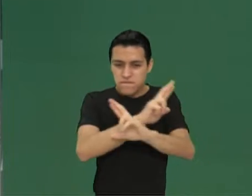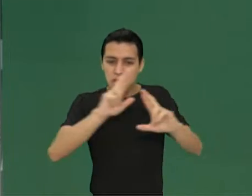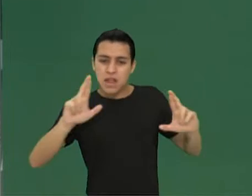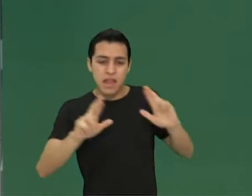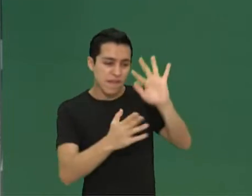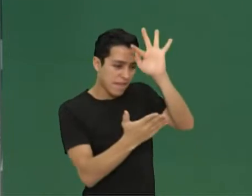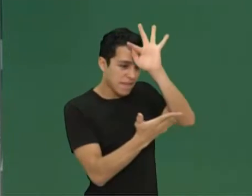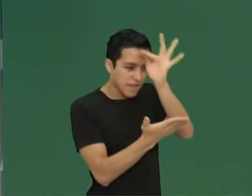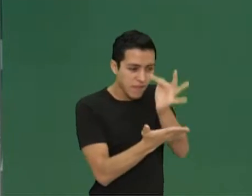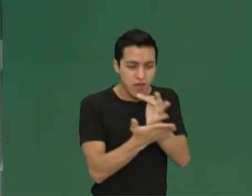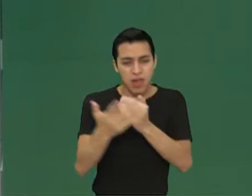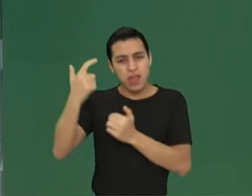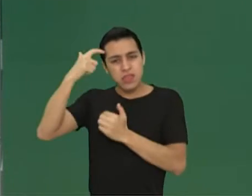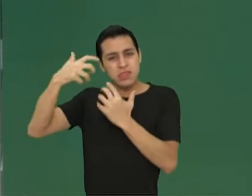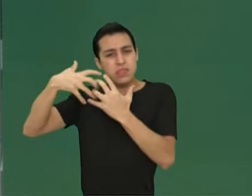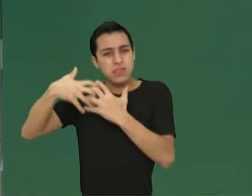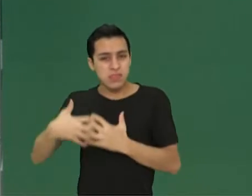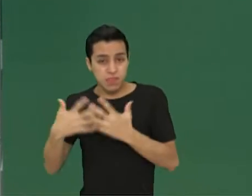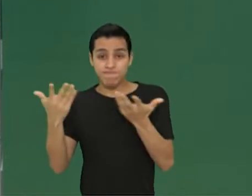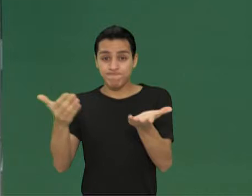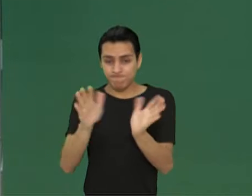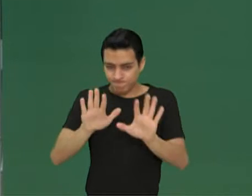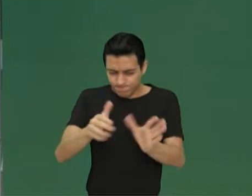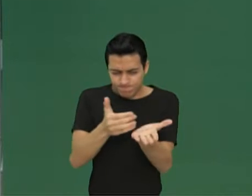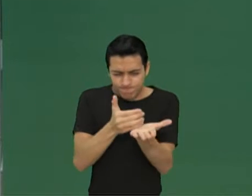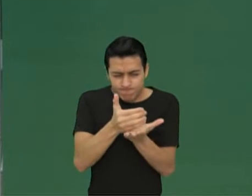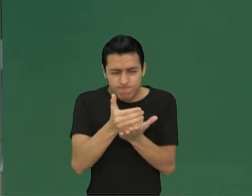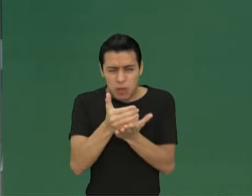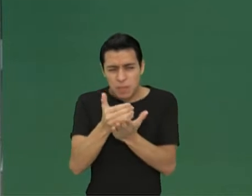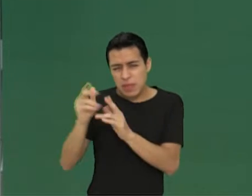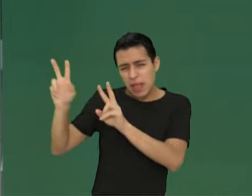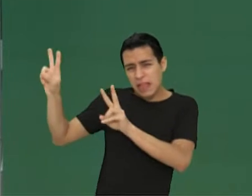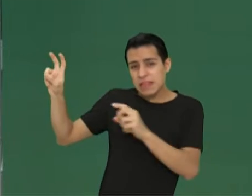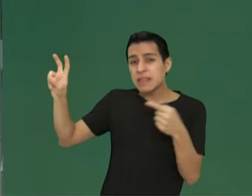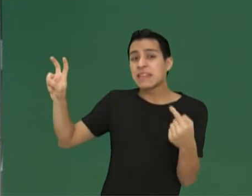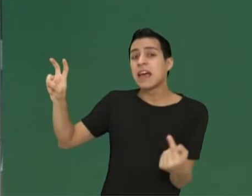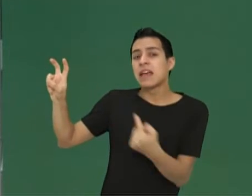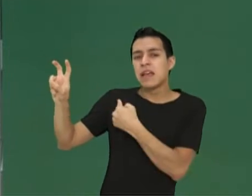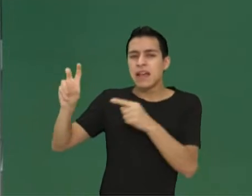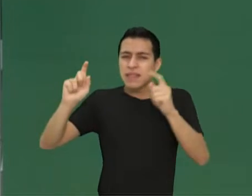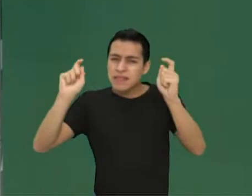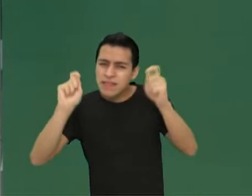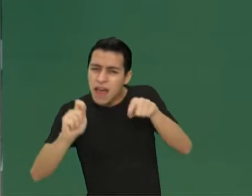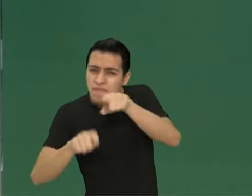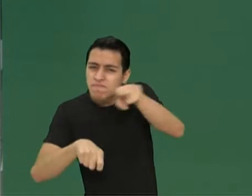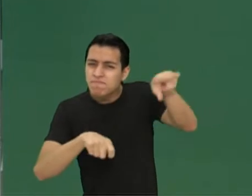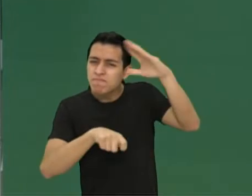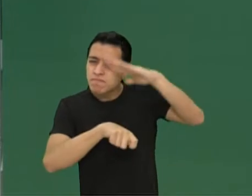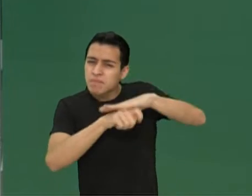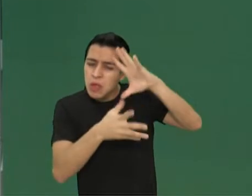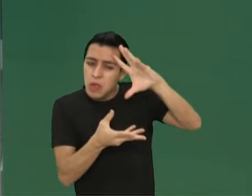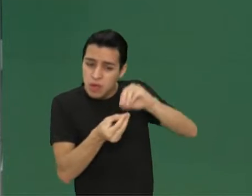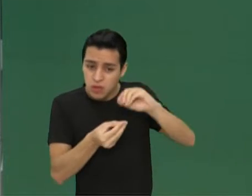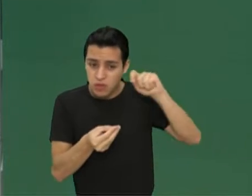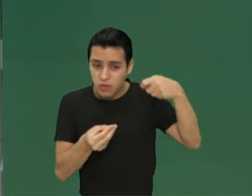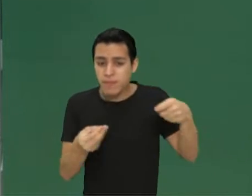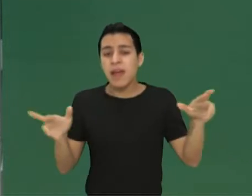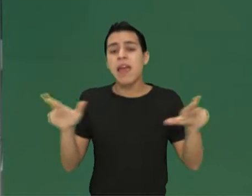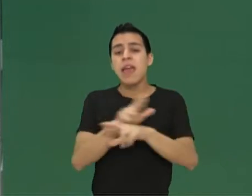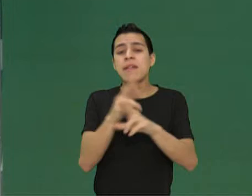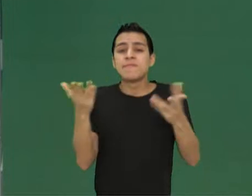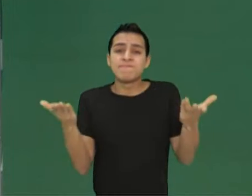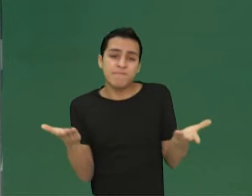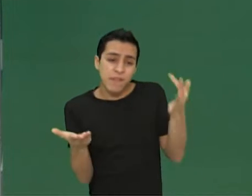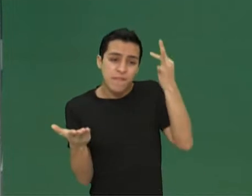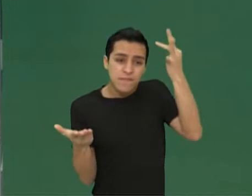sobre fé e razão, né? Então, a partir da citação, o que você consegue compreender sobre a relação entre